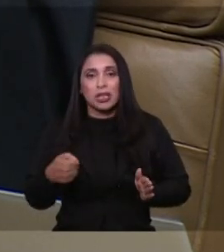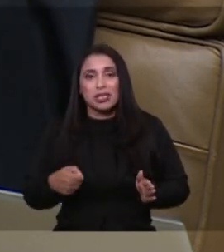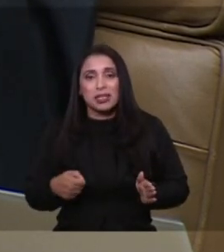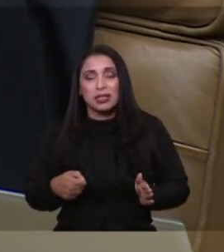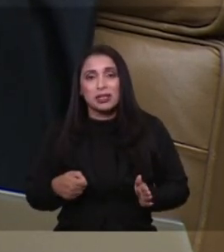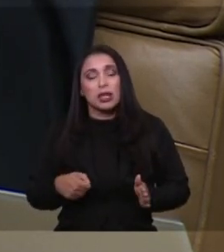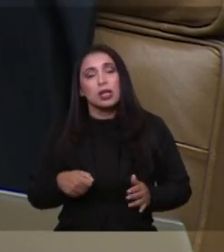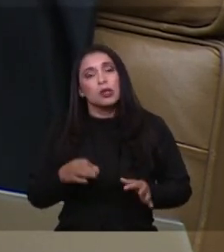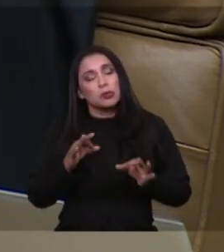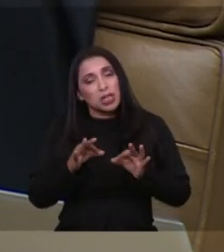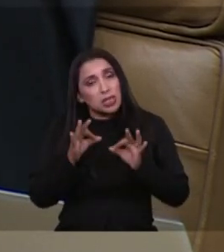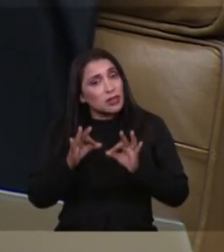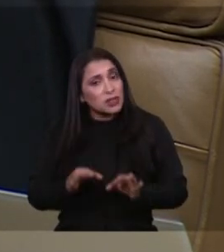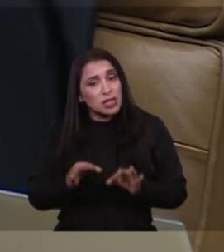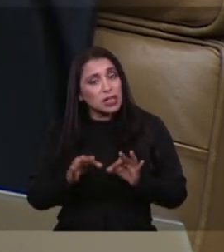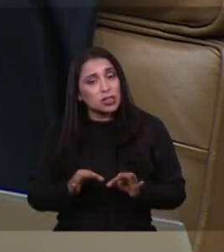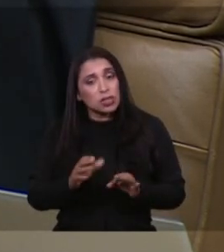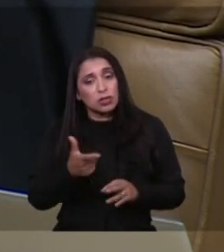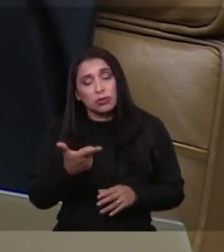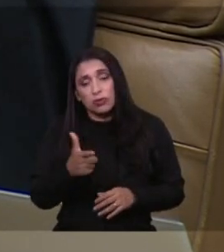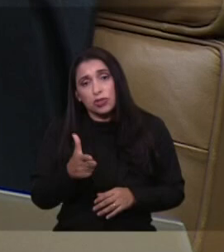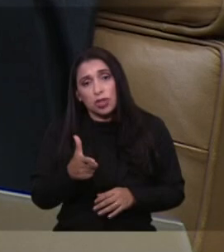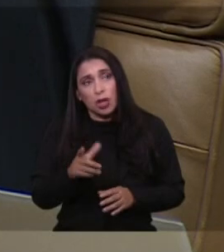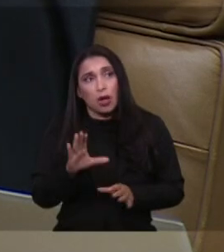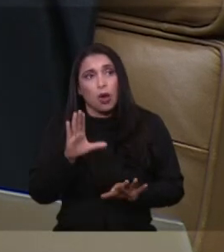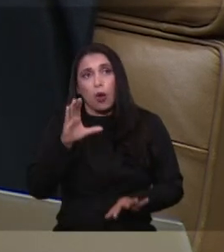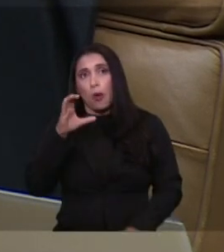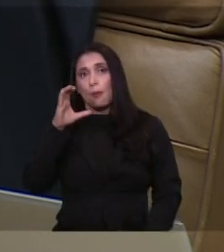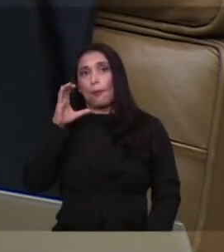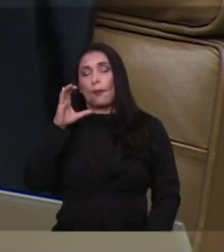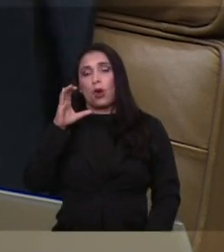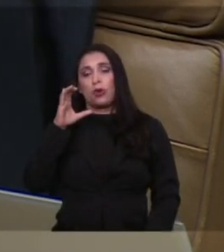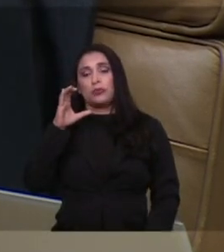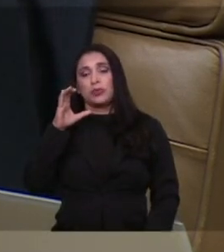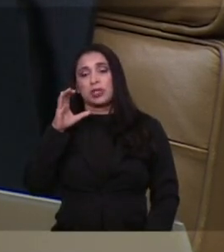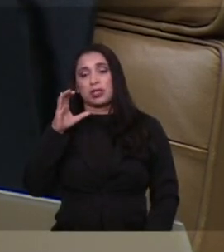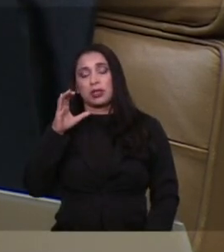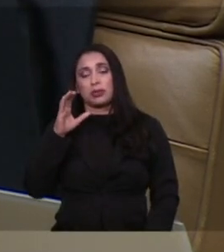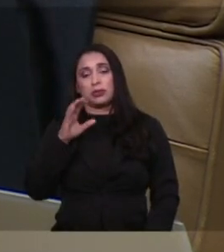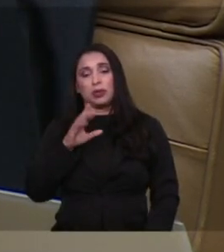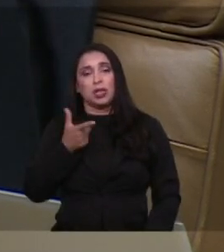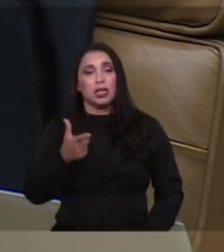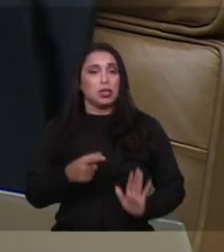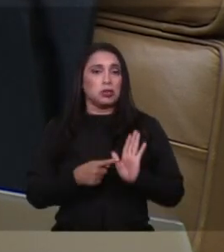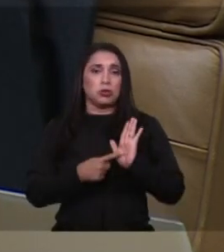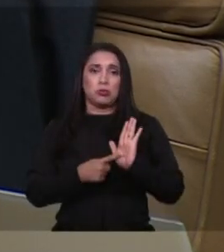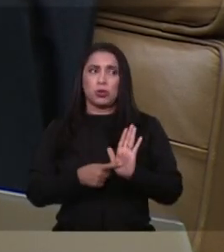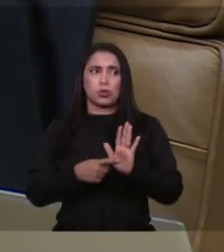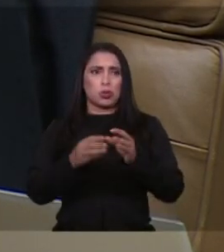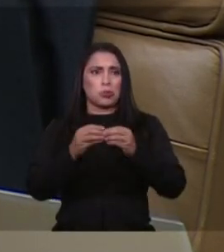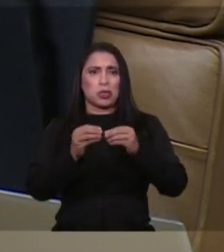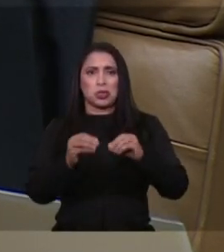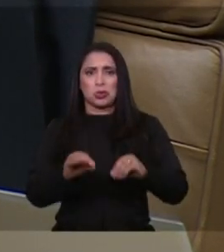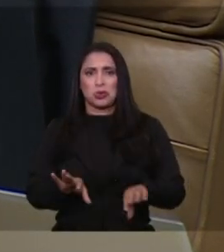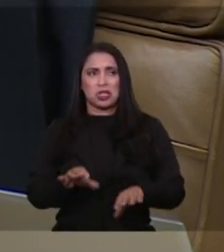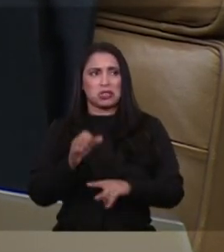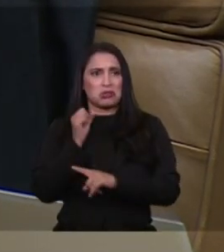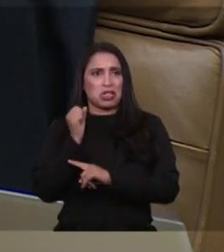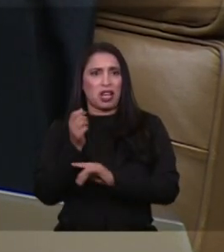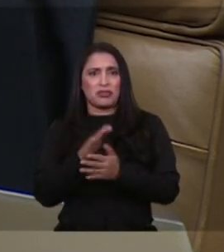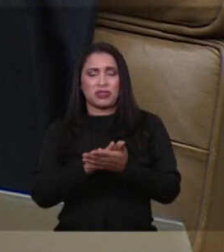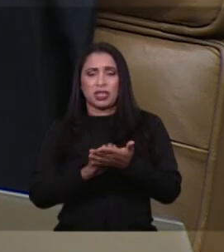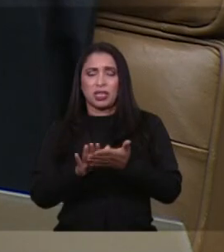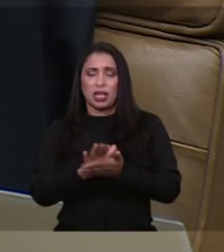definição precisa. Não havia, portanto, nenhuma omissão, nem os efeitos se mostraram tão devastadores ou tão gravosos